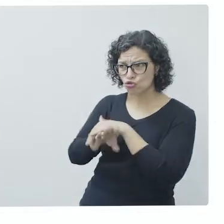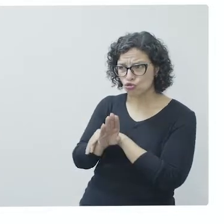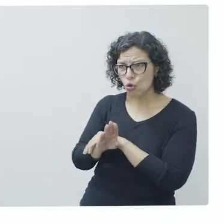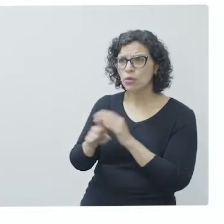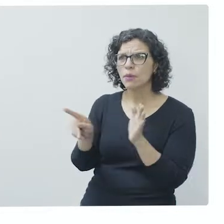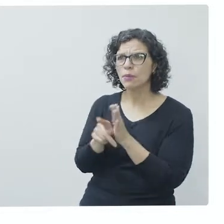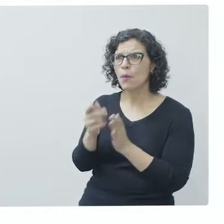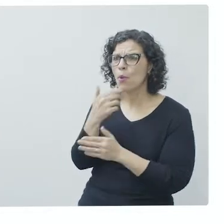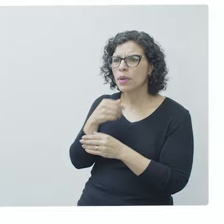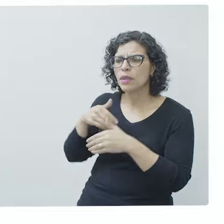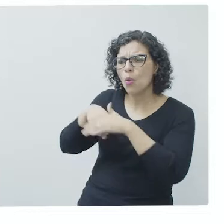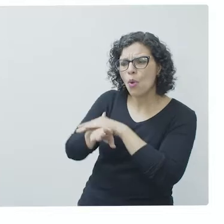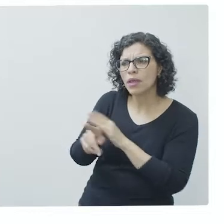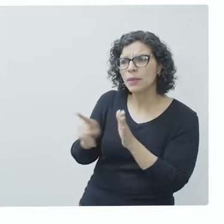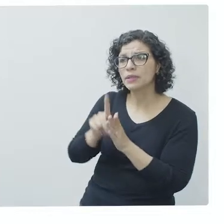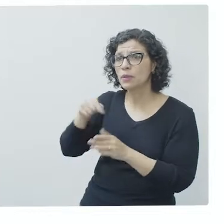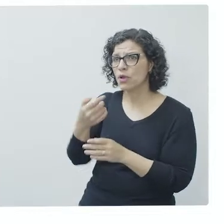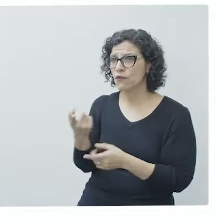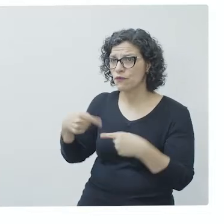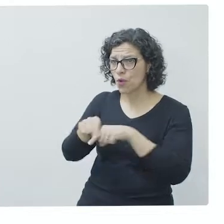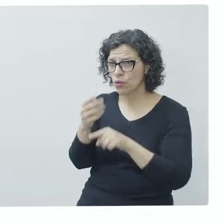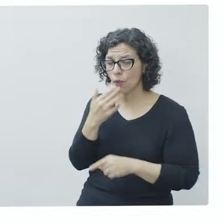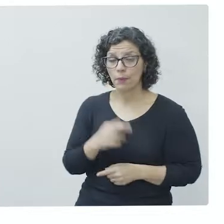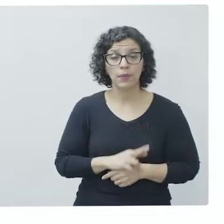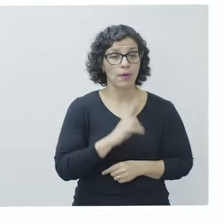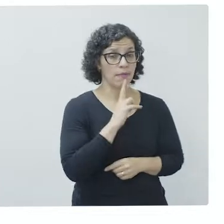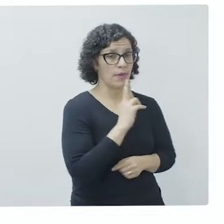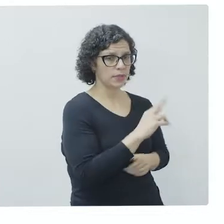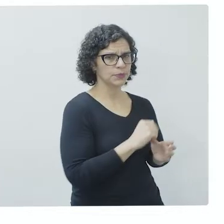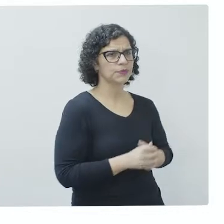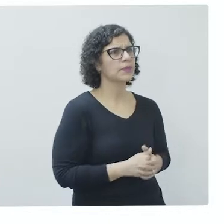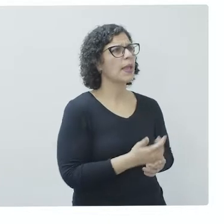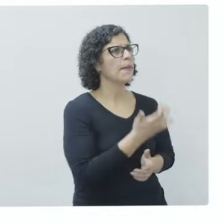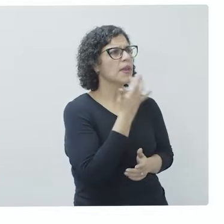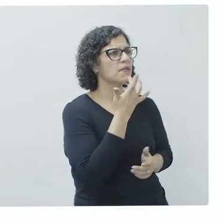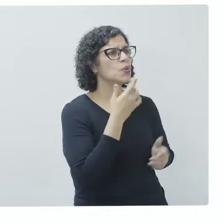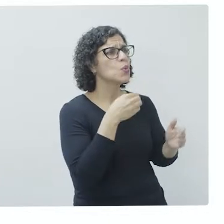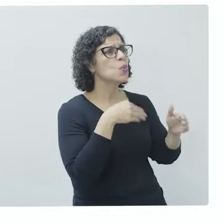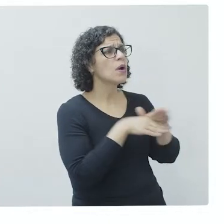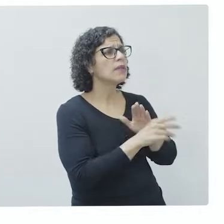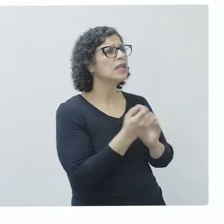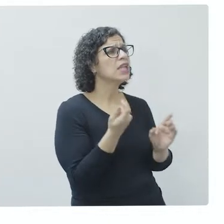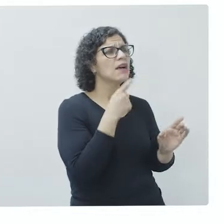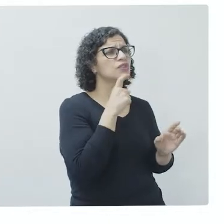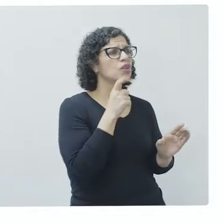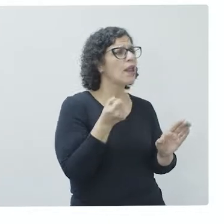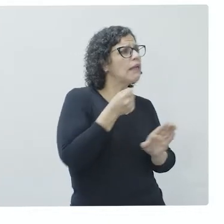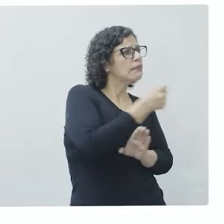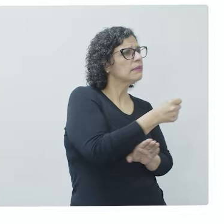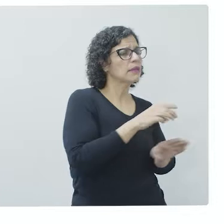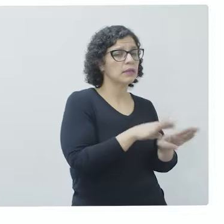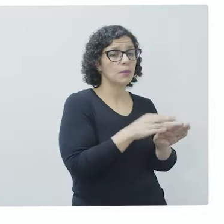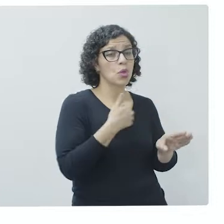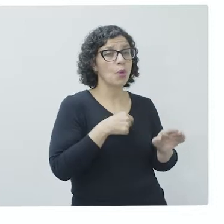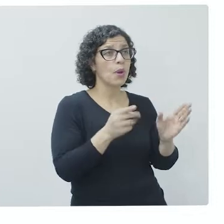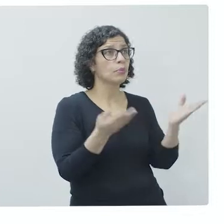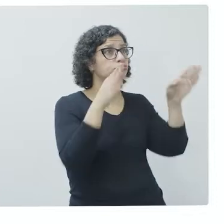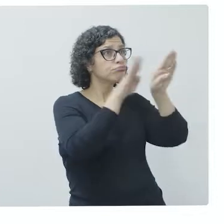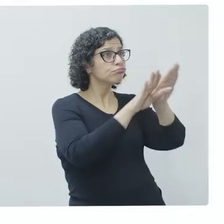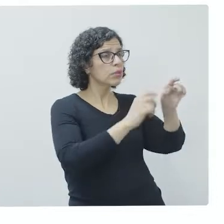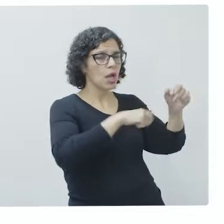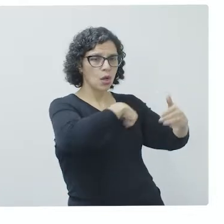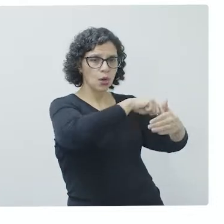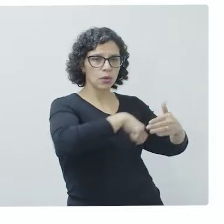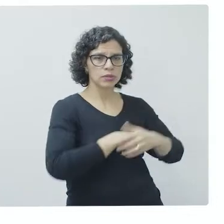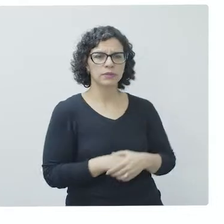num buraco para comer depois? E o Ricardo responde: prefiro guardar na geladeira ou então no armário da